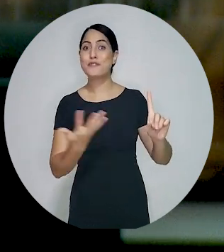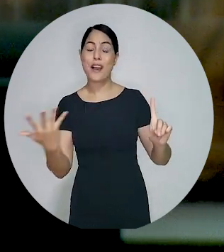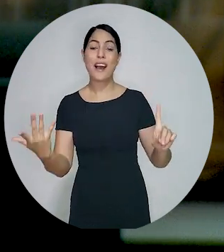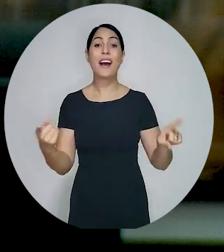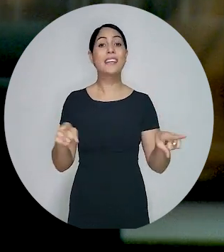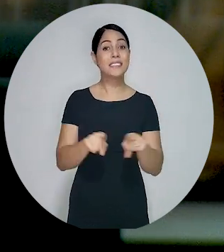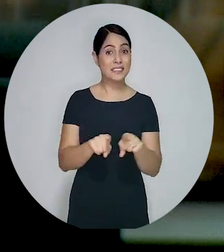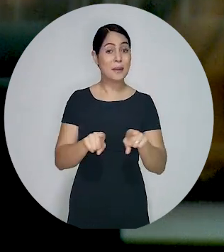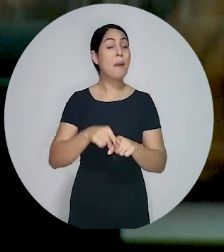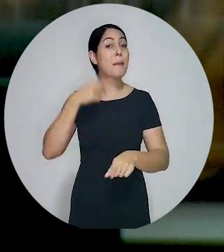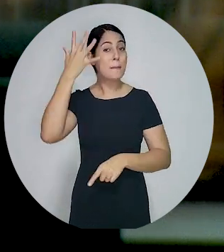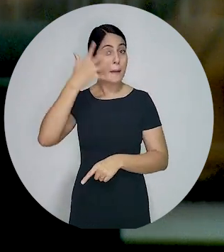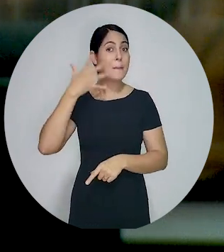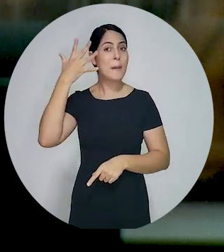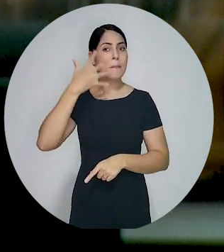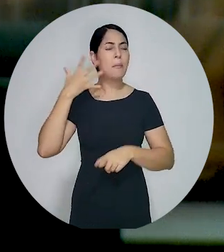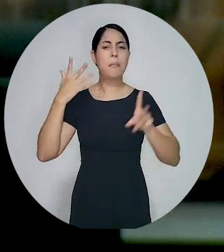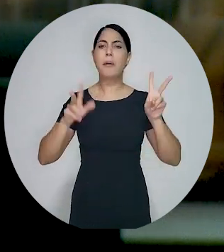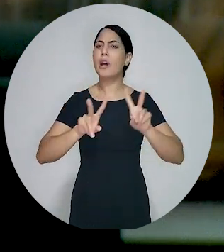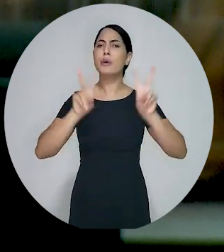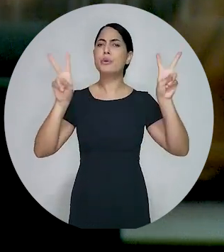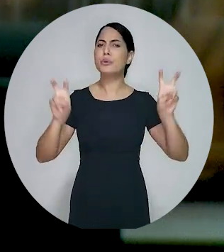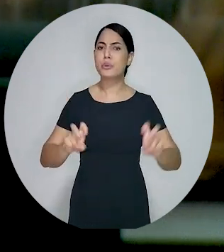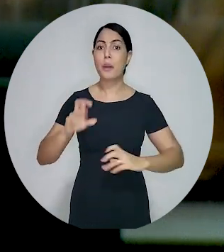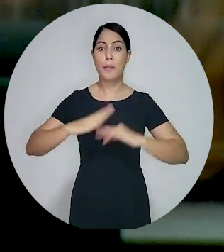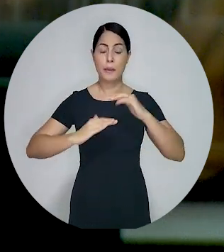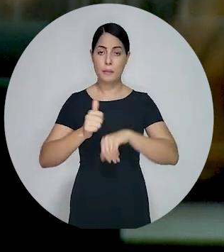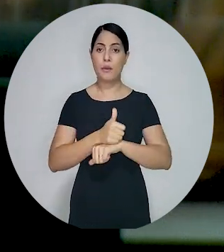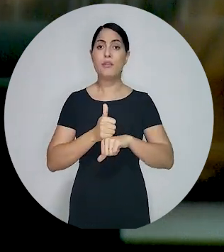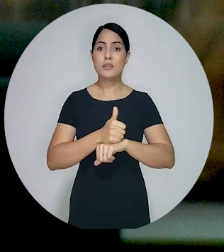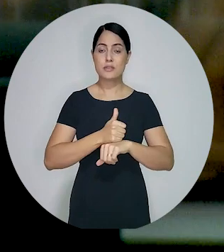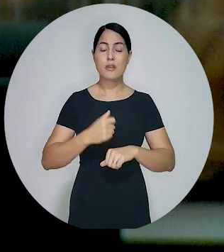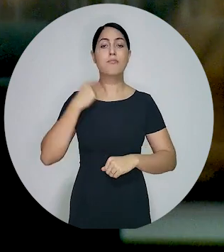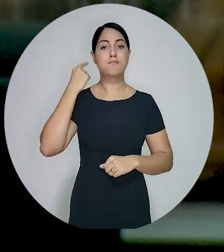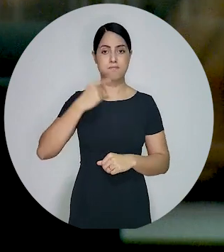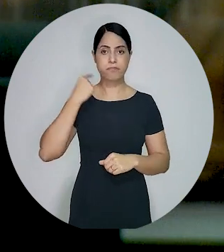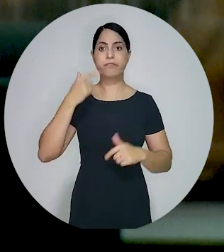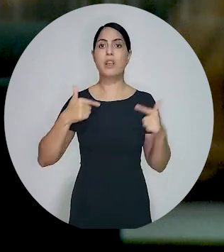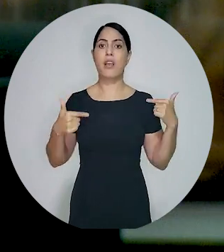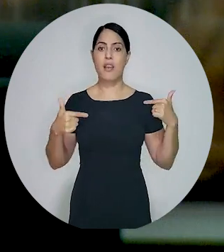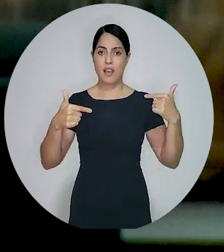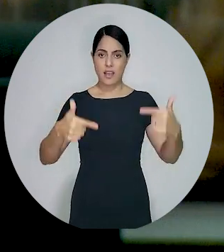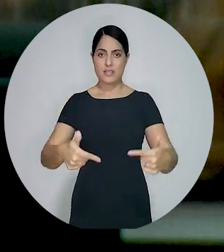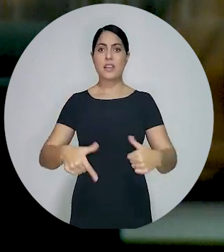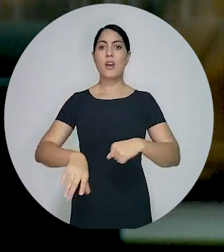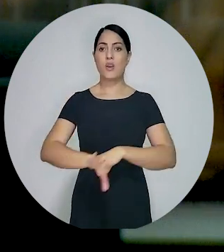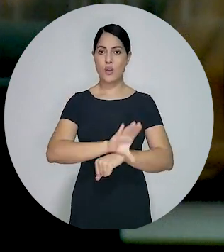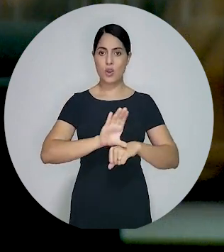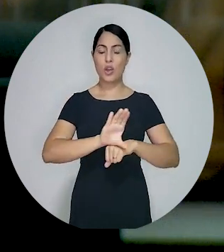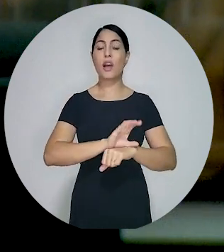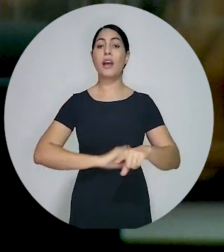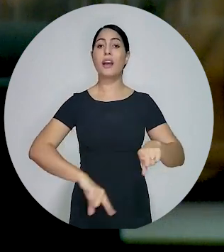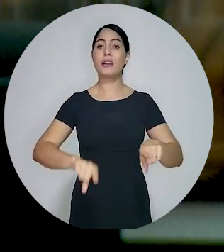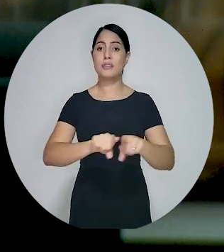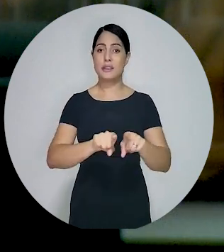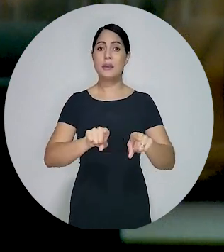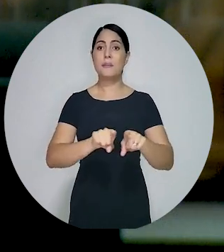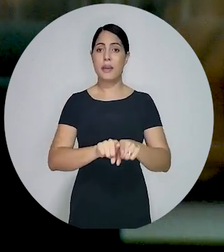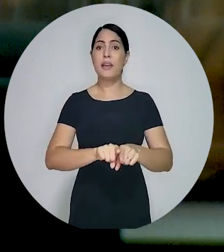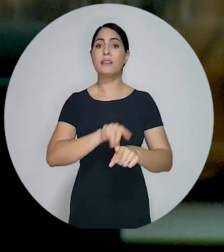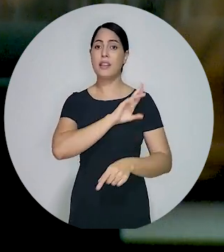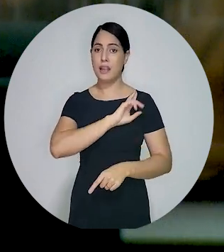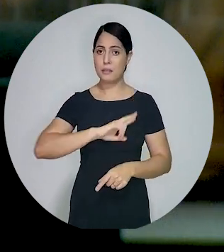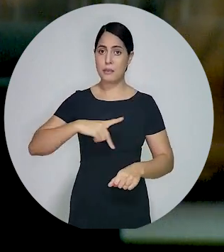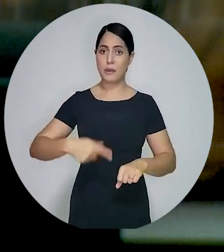homenagens e pronunciamentos que destacaram a importância da atividade na efetivação dos objetivos fundamentais da República e